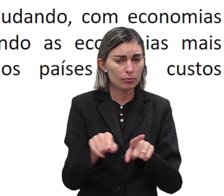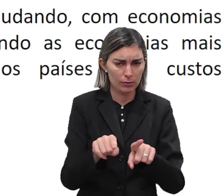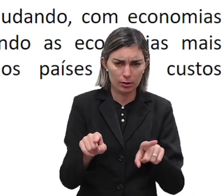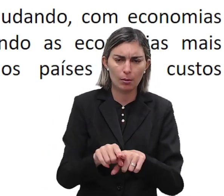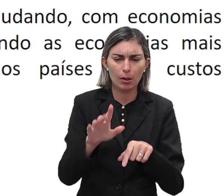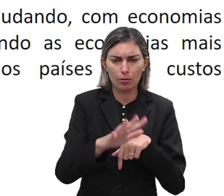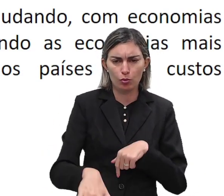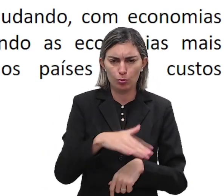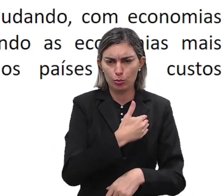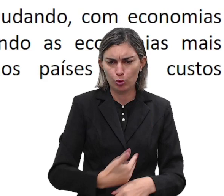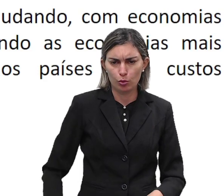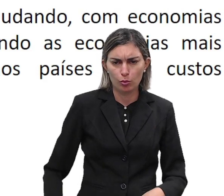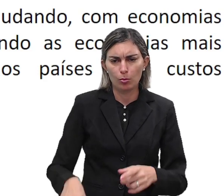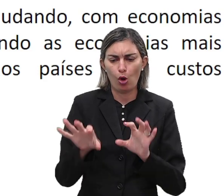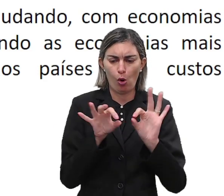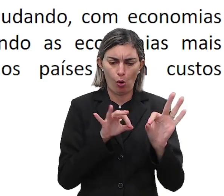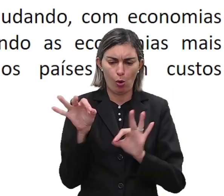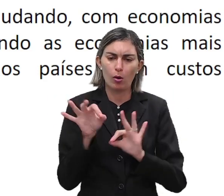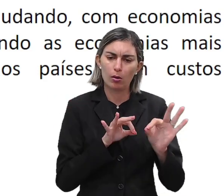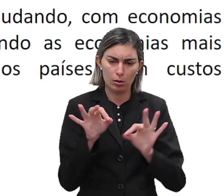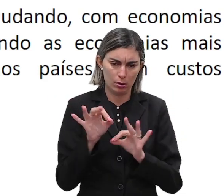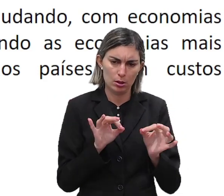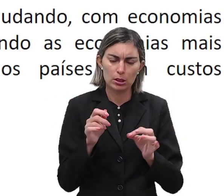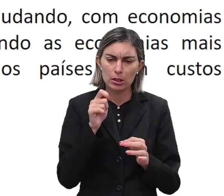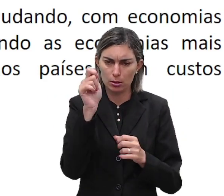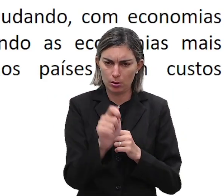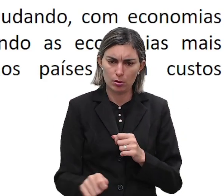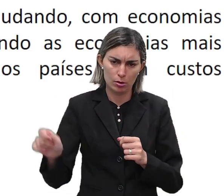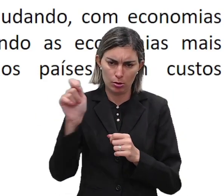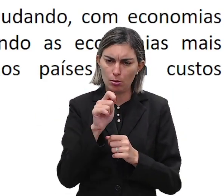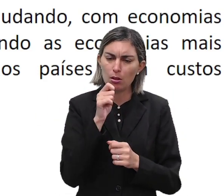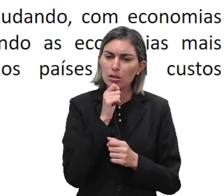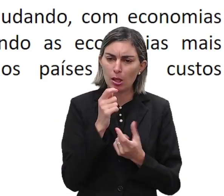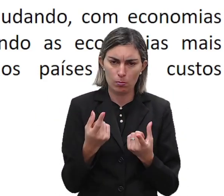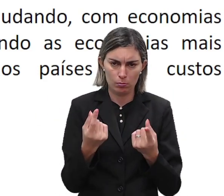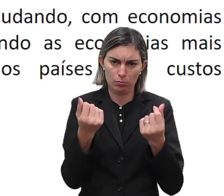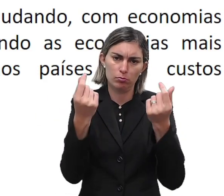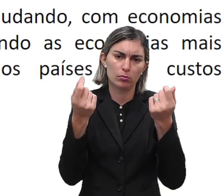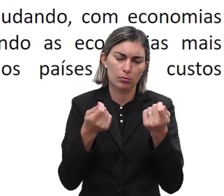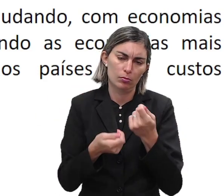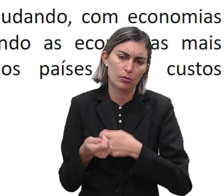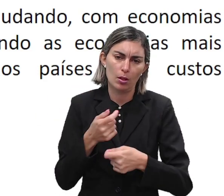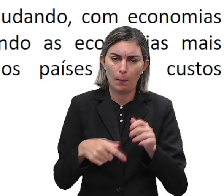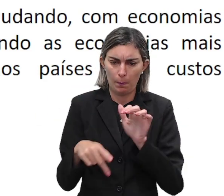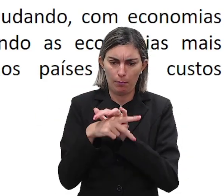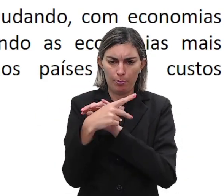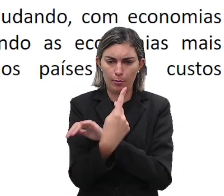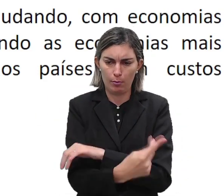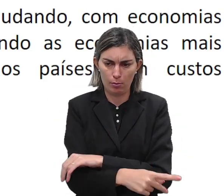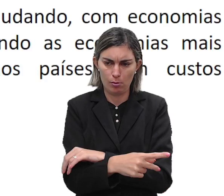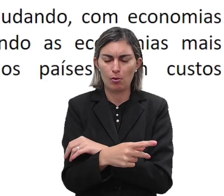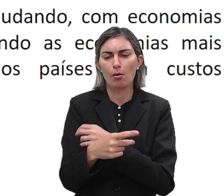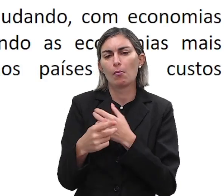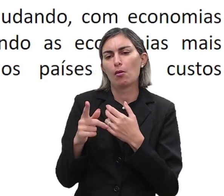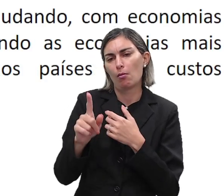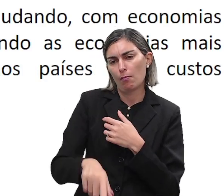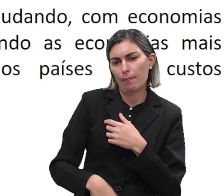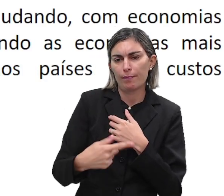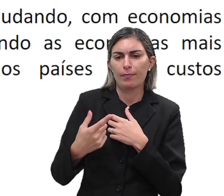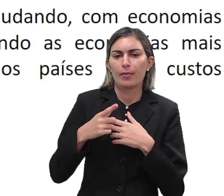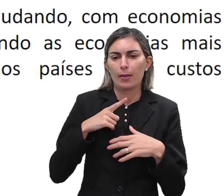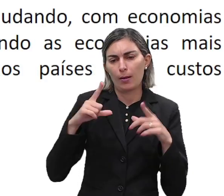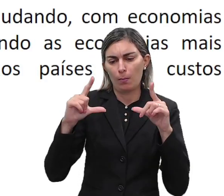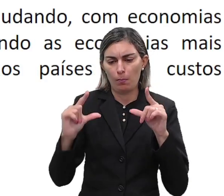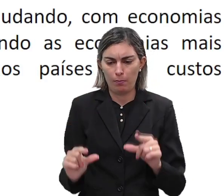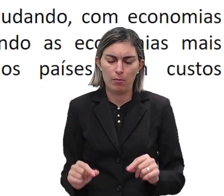setor público e o setor de organizações sem fins lucrativos, o que significa que seus proprietários dessas operações estão